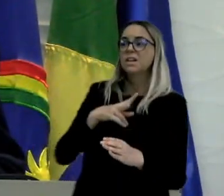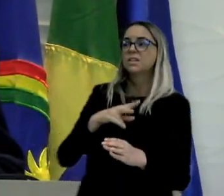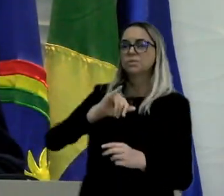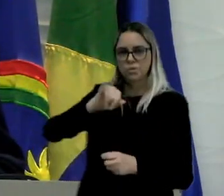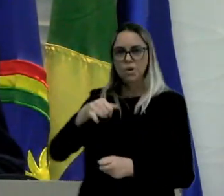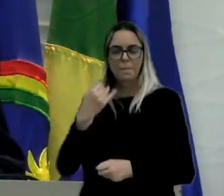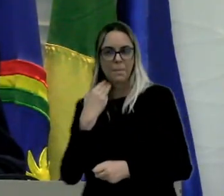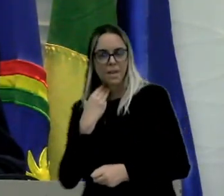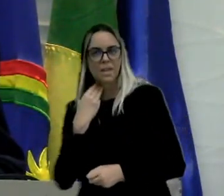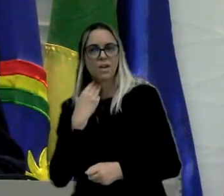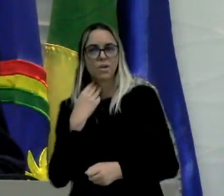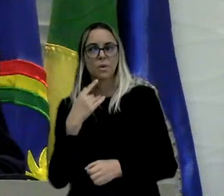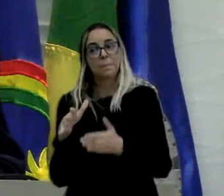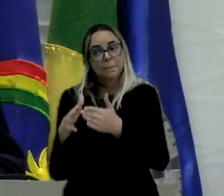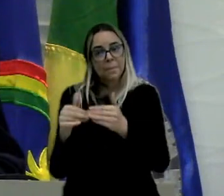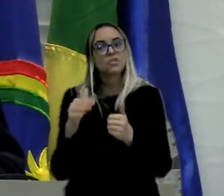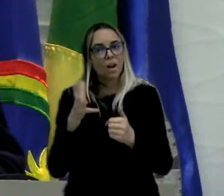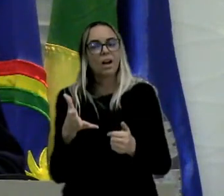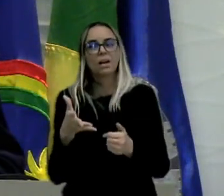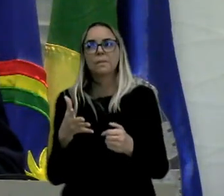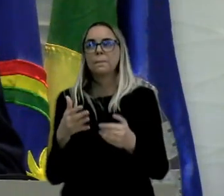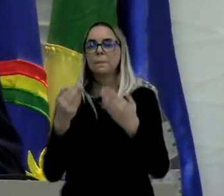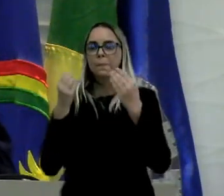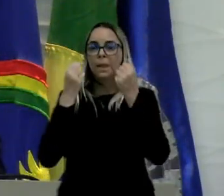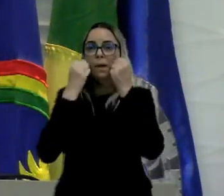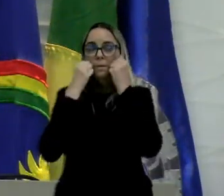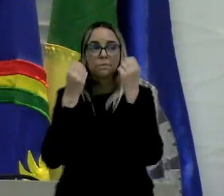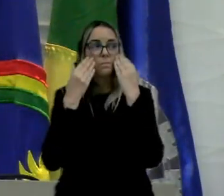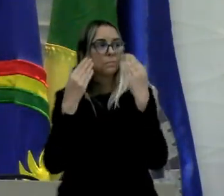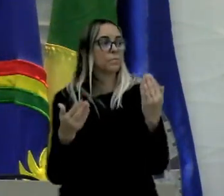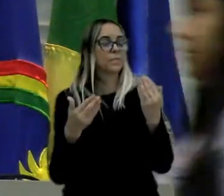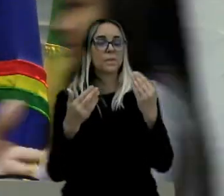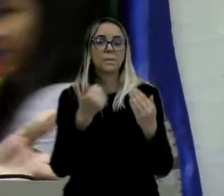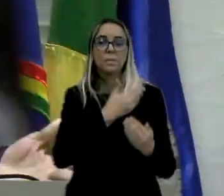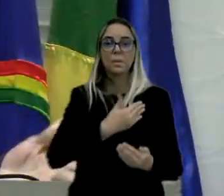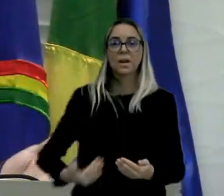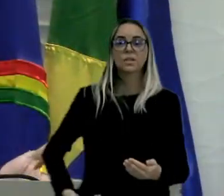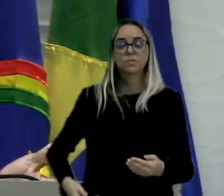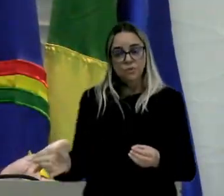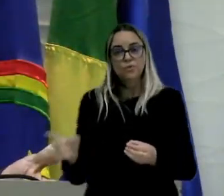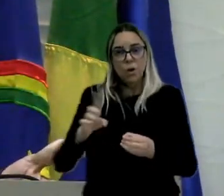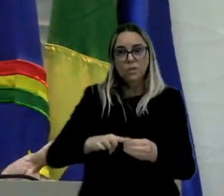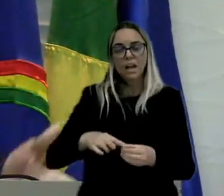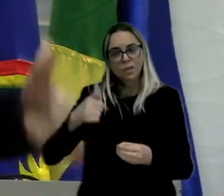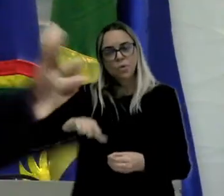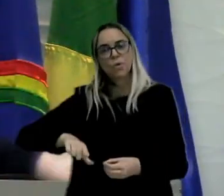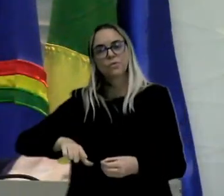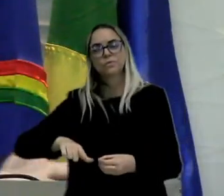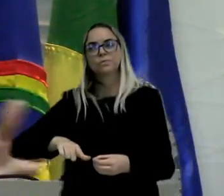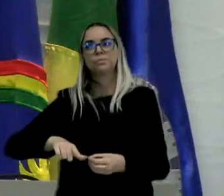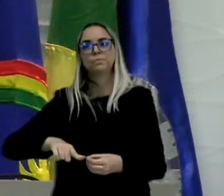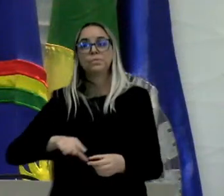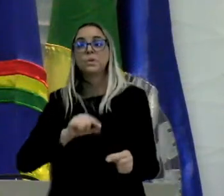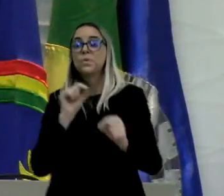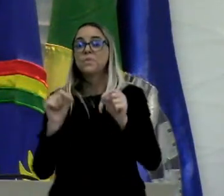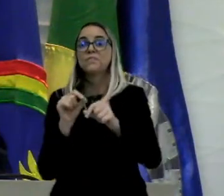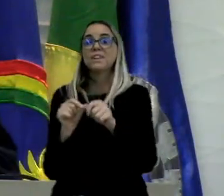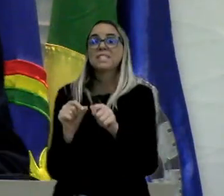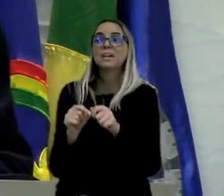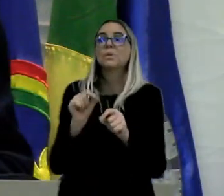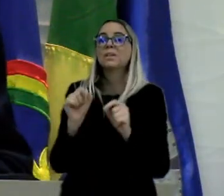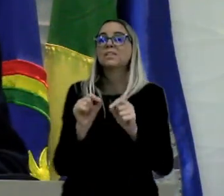apresentando uma audiência pública solicitando é da Compesa para realmente eles falarem o que é que vai fazer e era